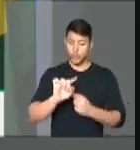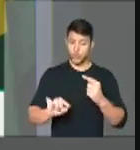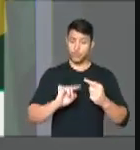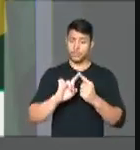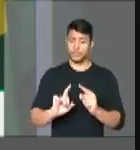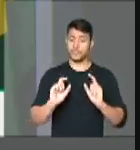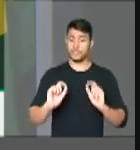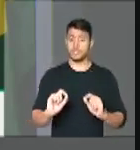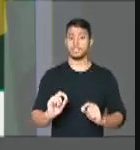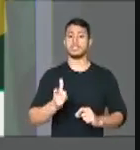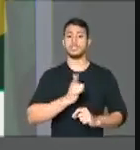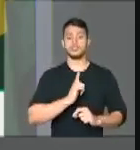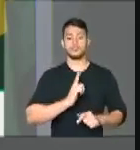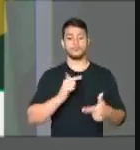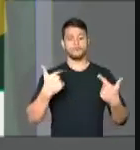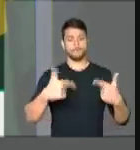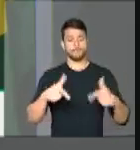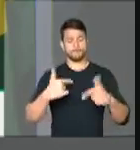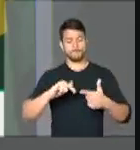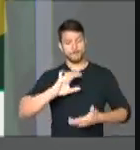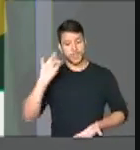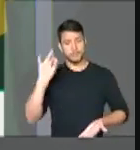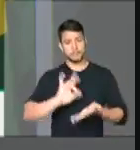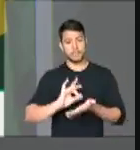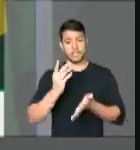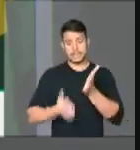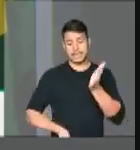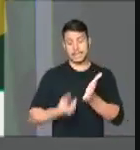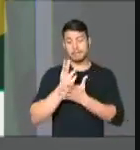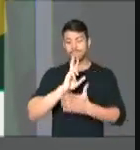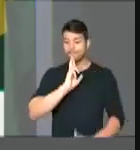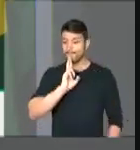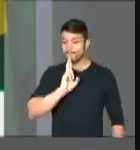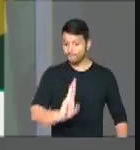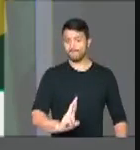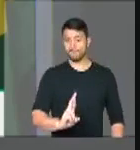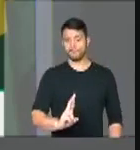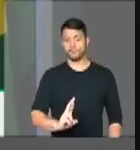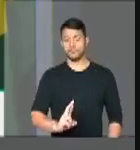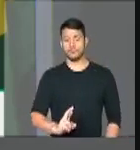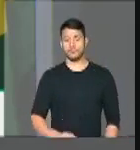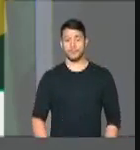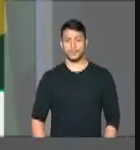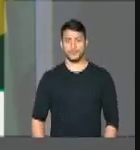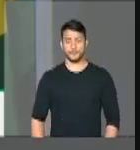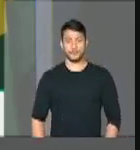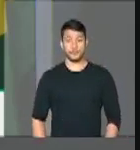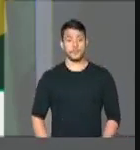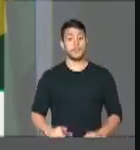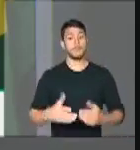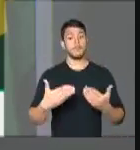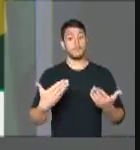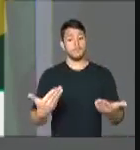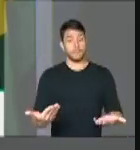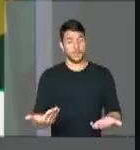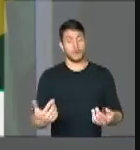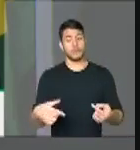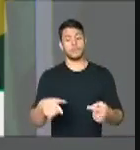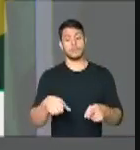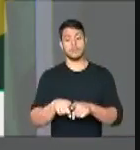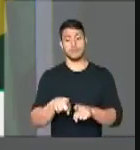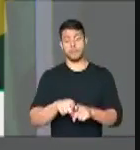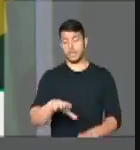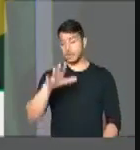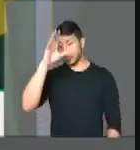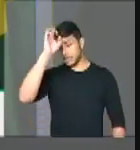uma legislatura, um trabalho parlamentar que gere resultado, que seja eficiente. Agora, aprendi muito também aqui,